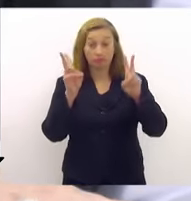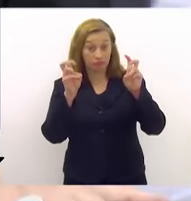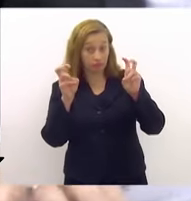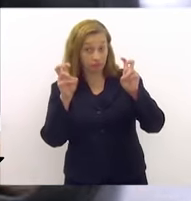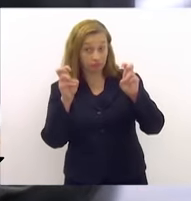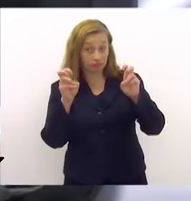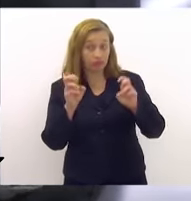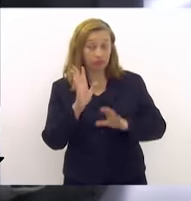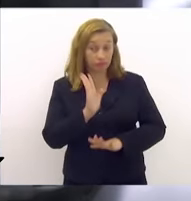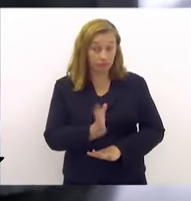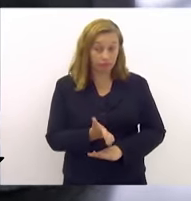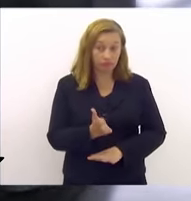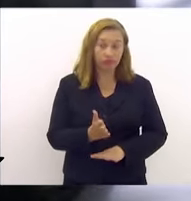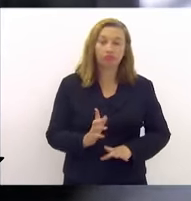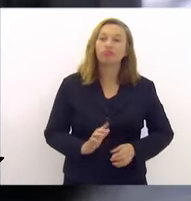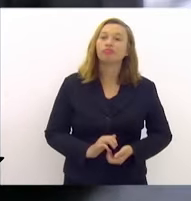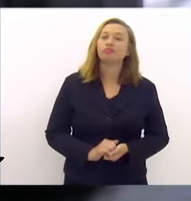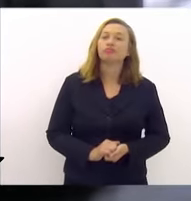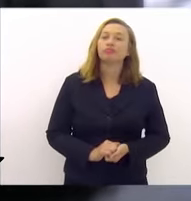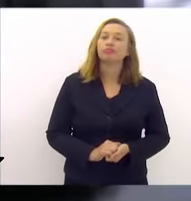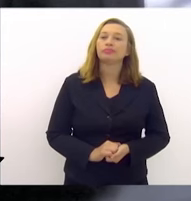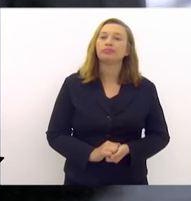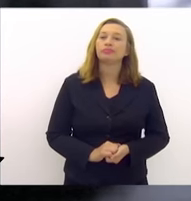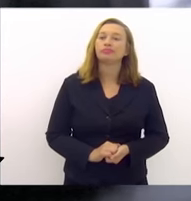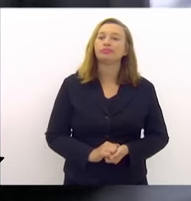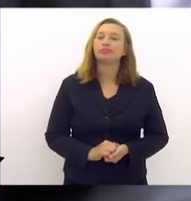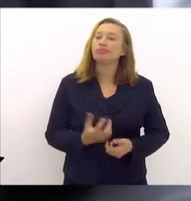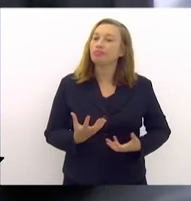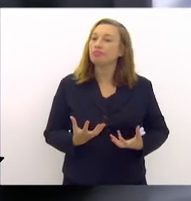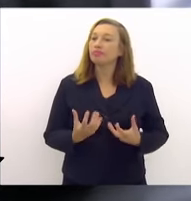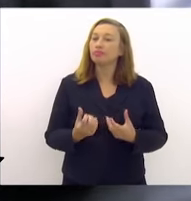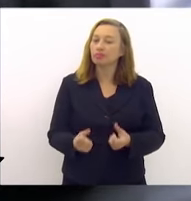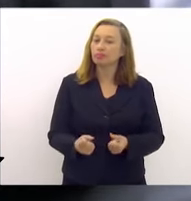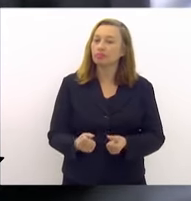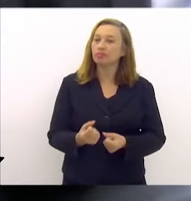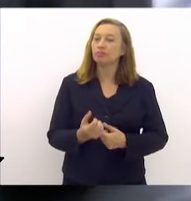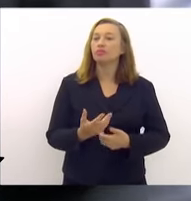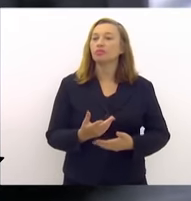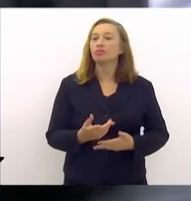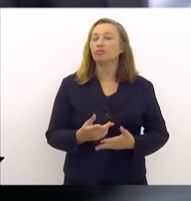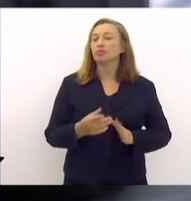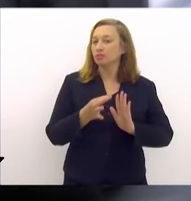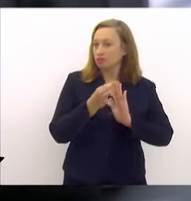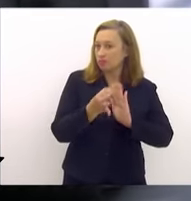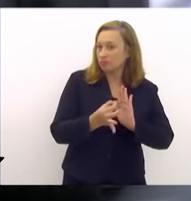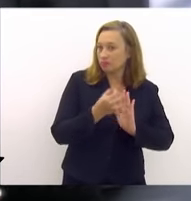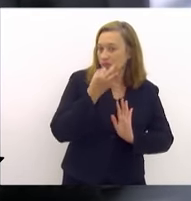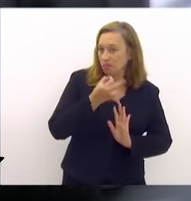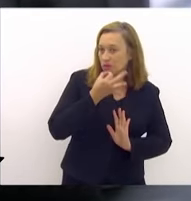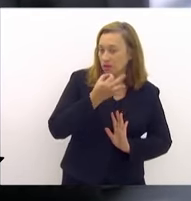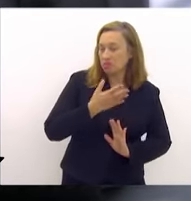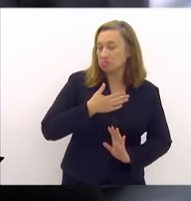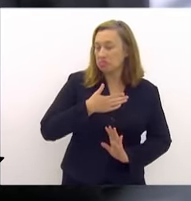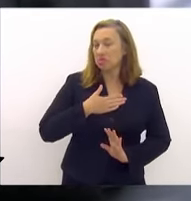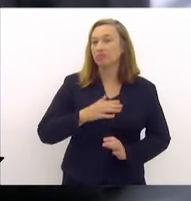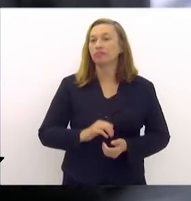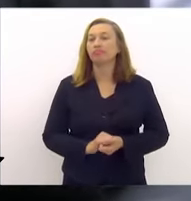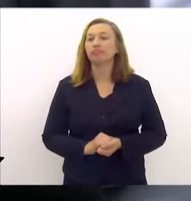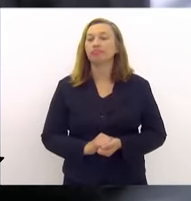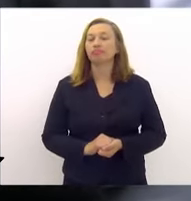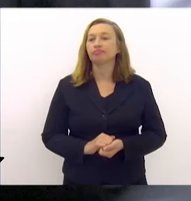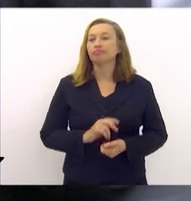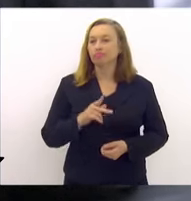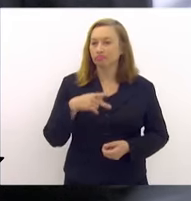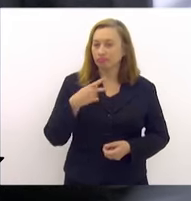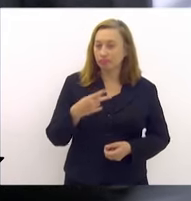matéria. Não é, ele acatou as minhas razões e disse que